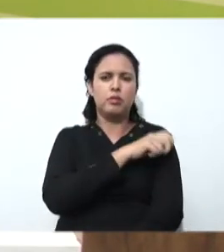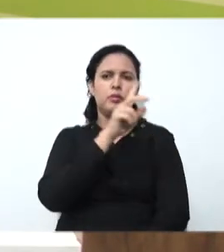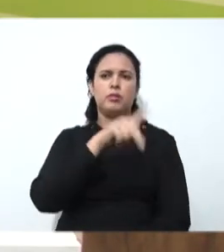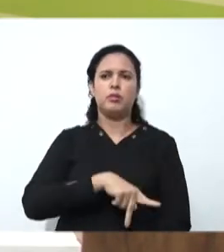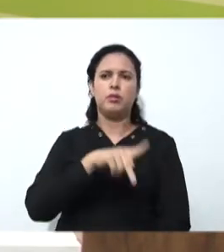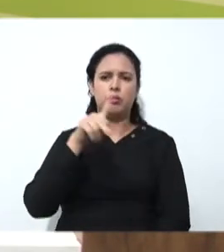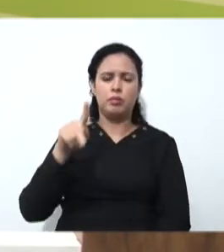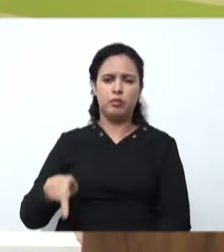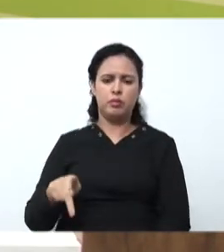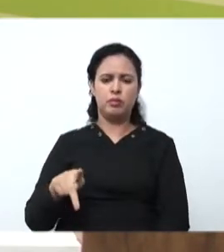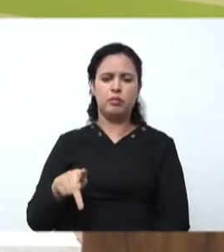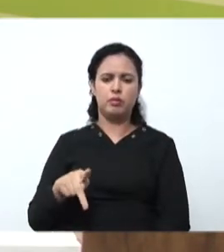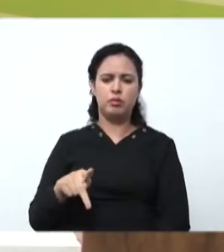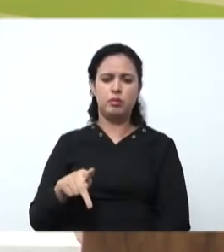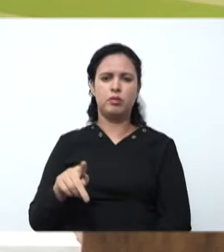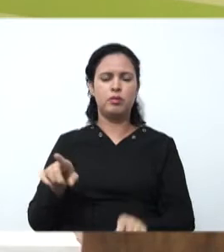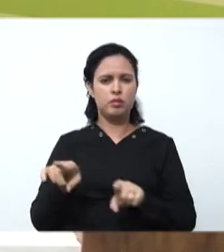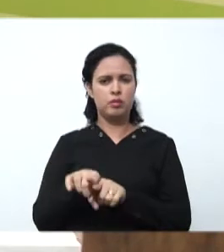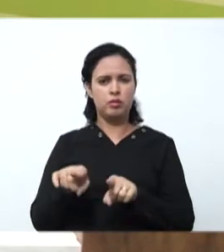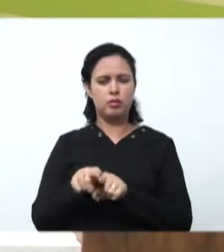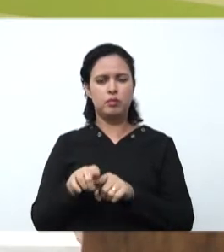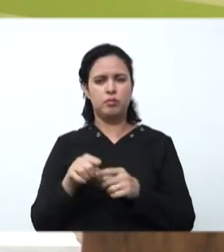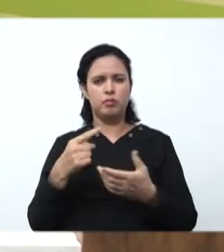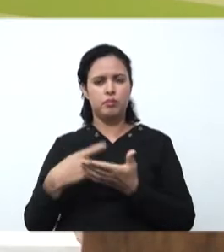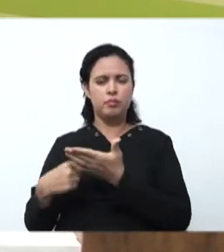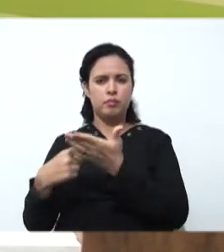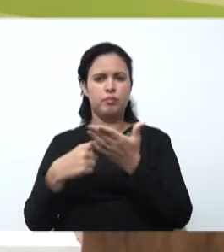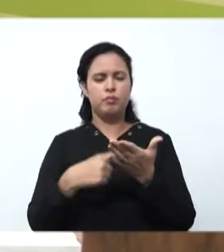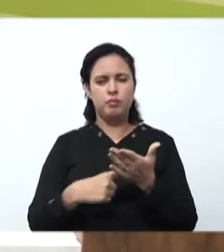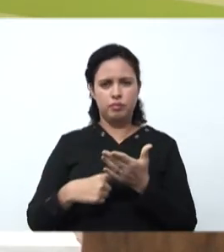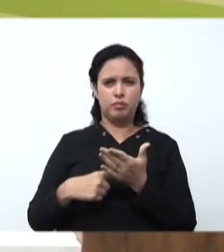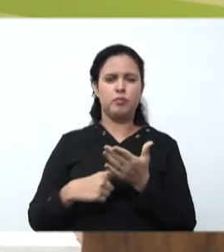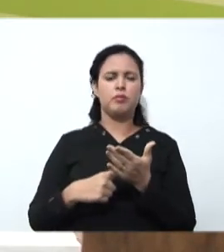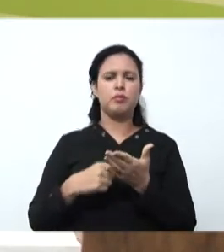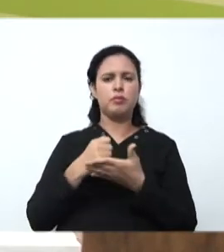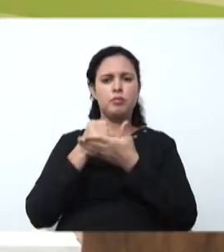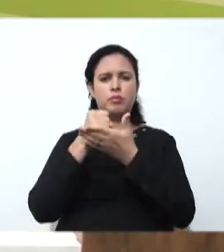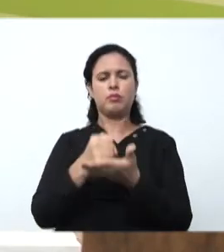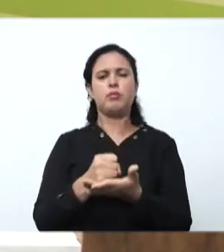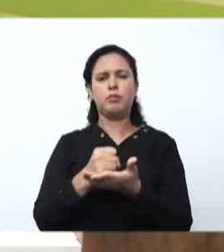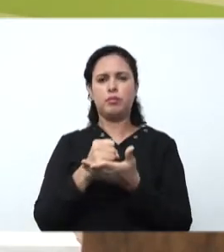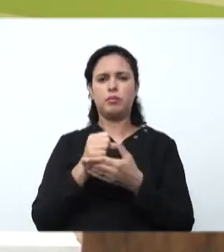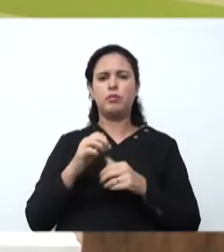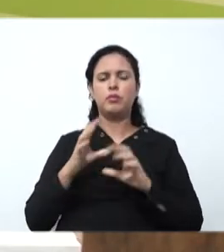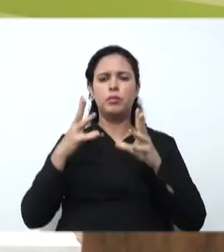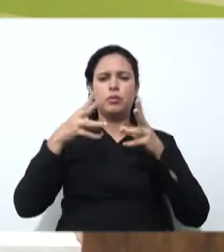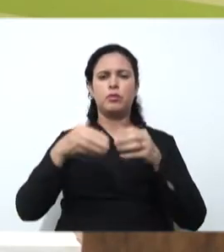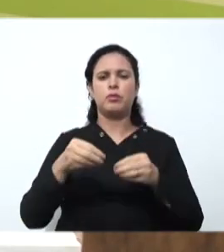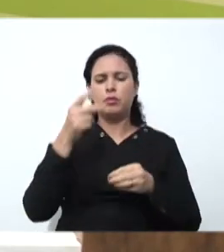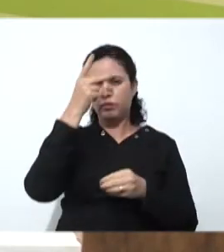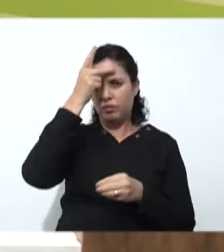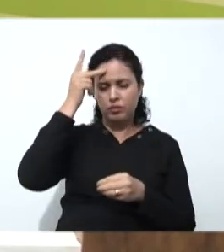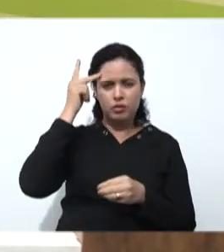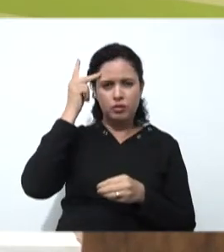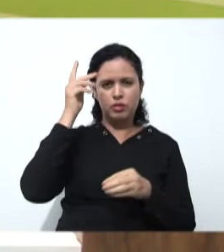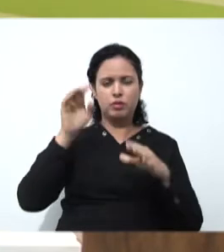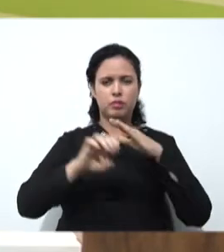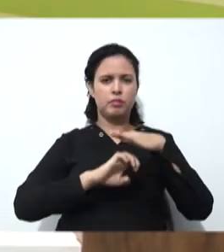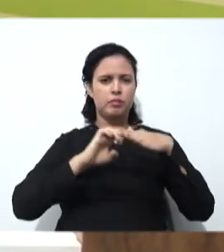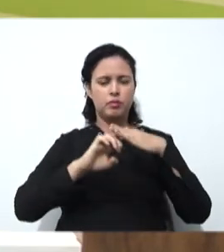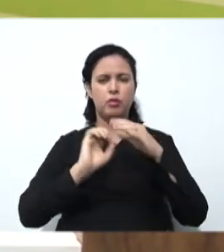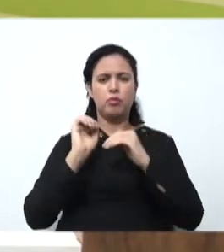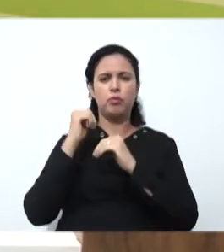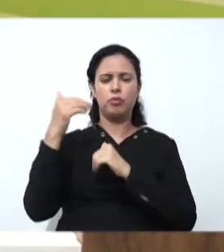professores, né, dos colaboradores, tutores, todas as pessoas, né? Os empreendedores que estão fora